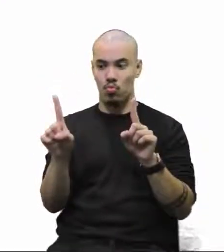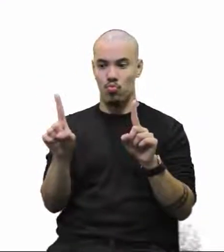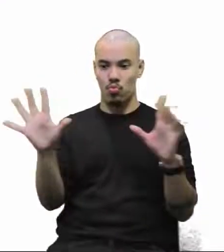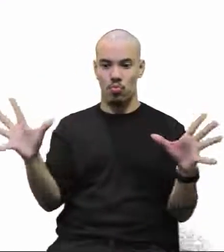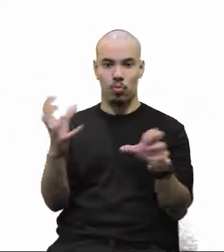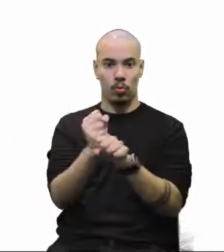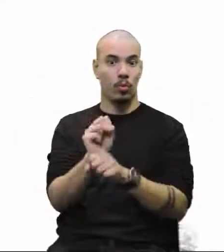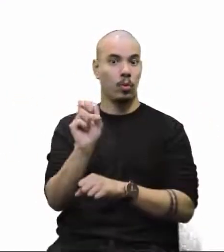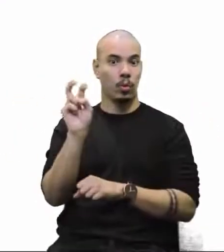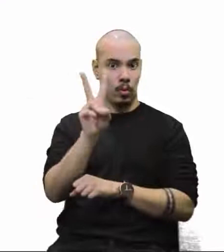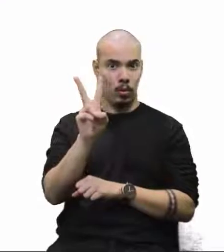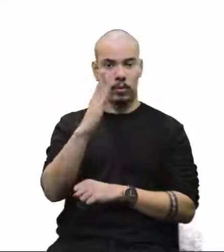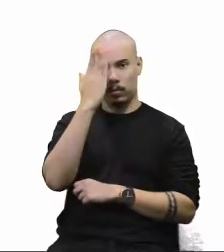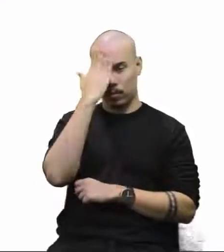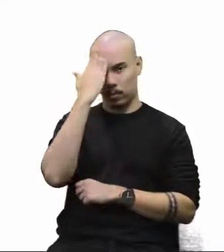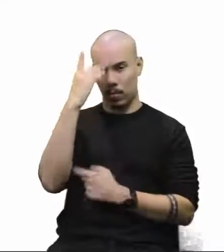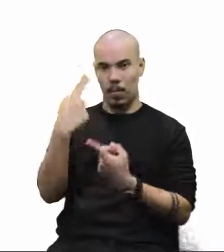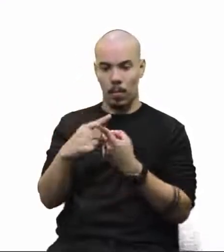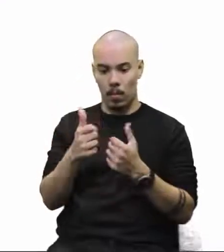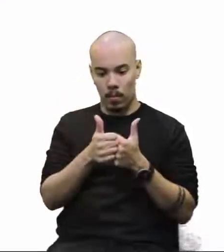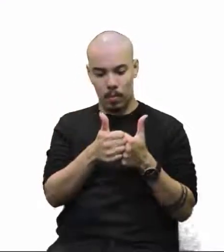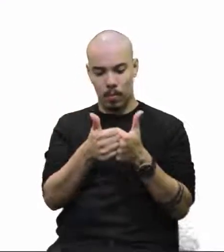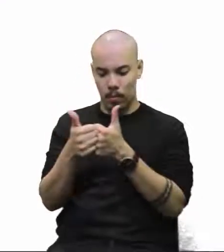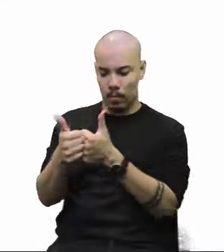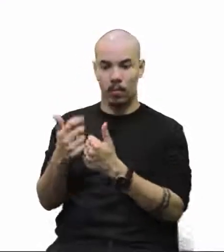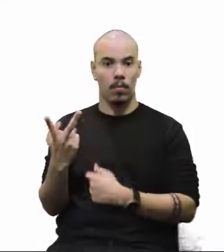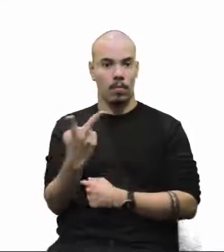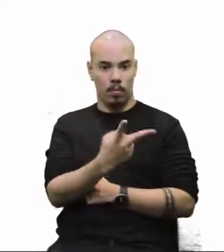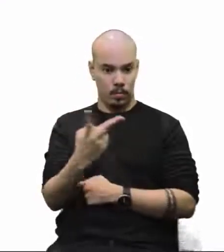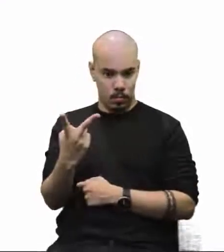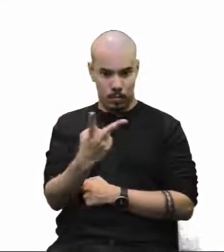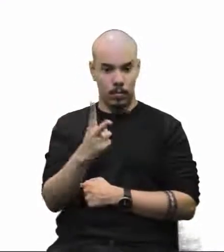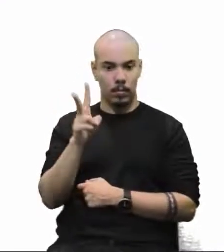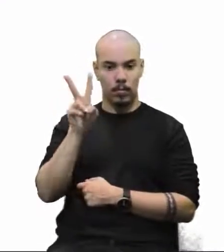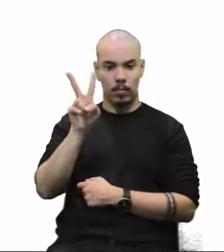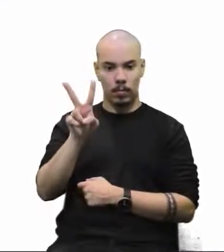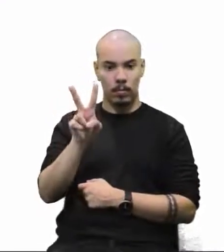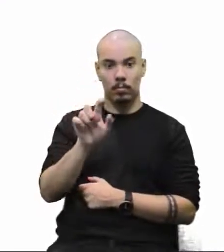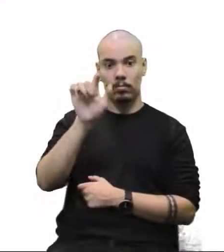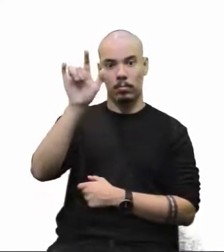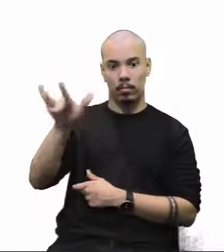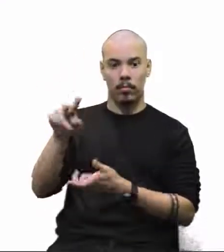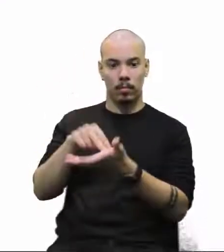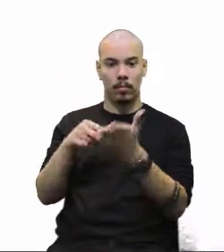né? Lado. Porque então, o eixo ali... Esse 2zinho aqui separado, né, que